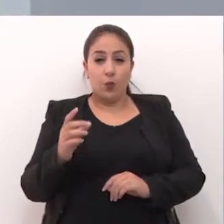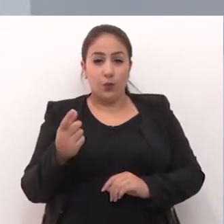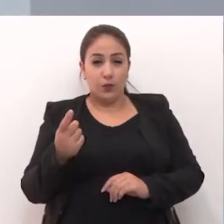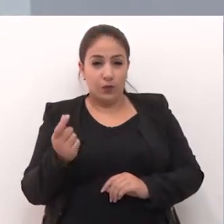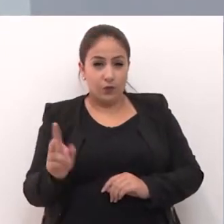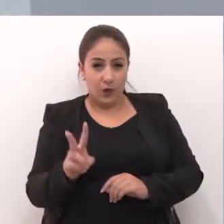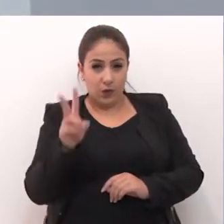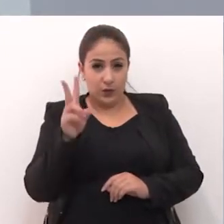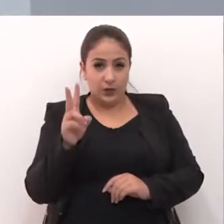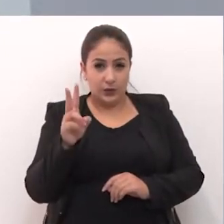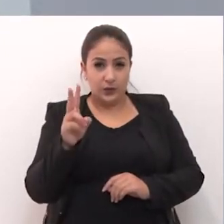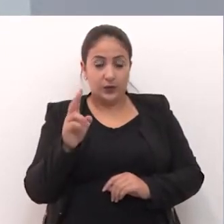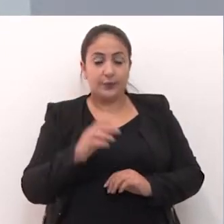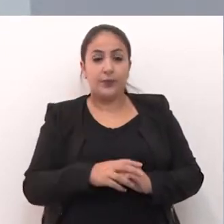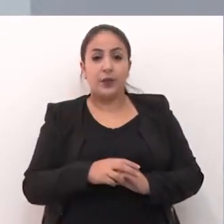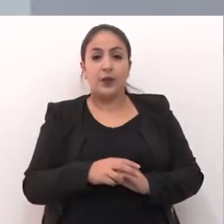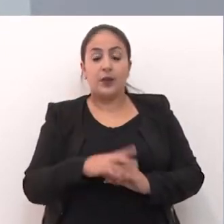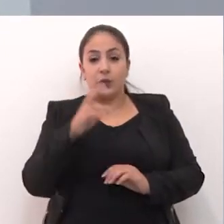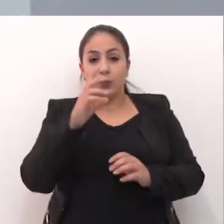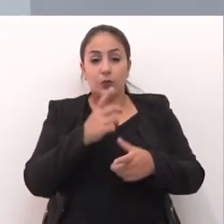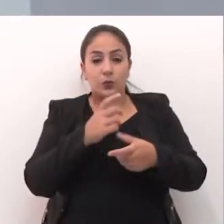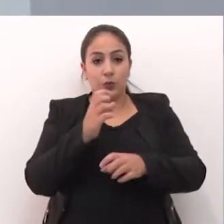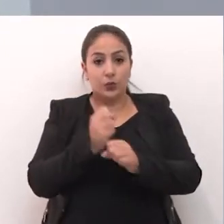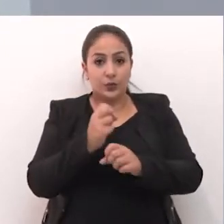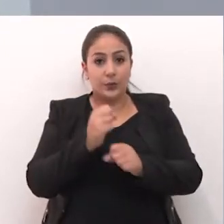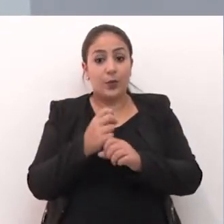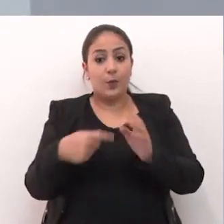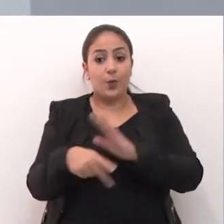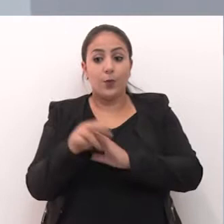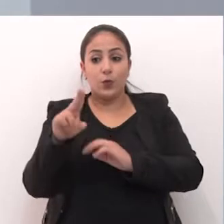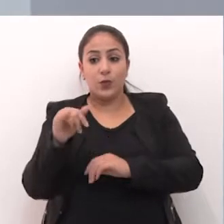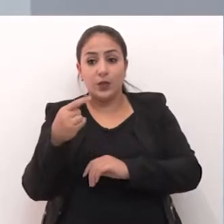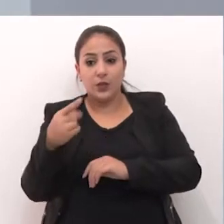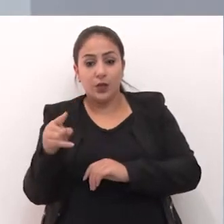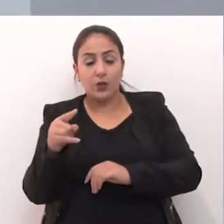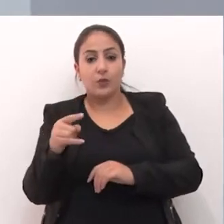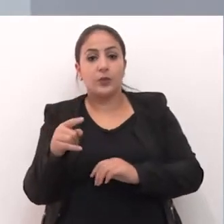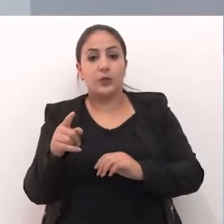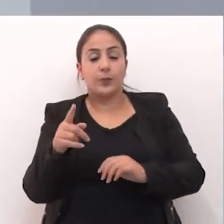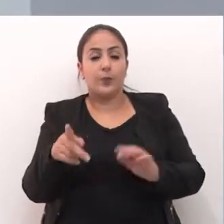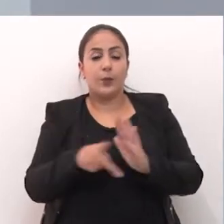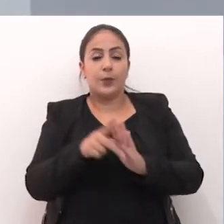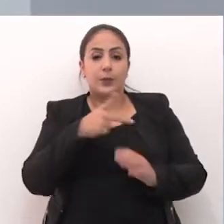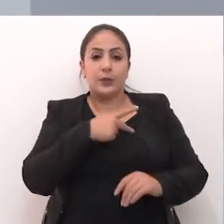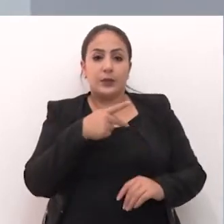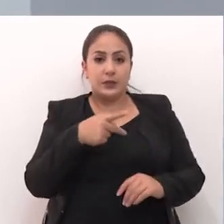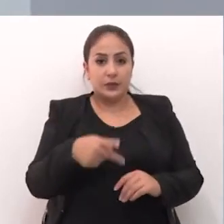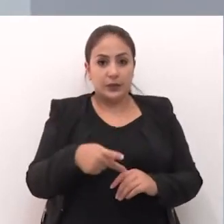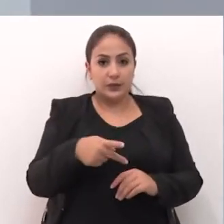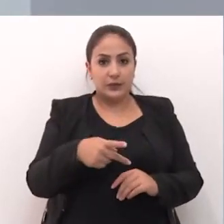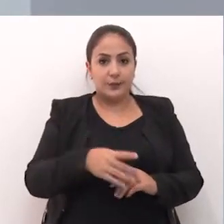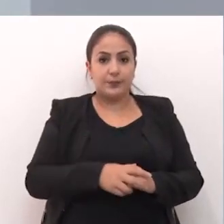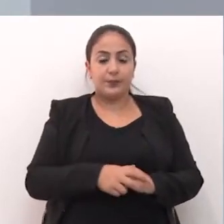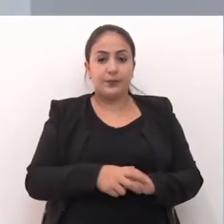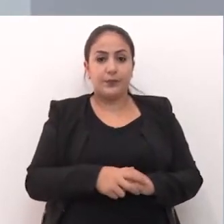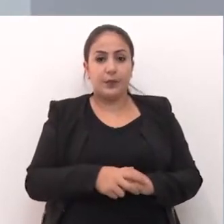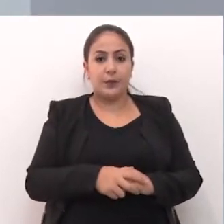acaba nas mãos da União. Claro que pela concentração de funções nas mãos da Presidência da República,